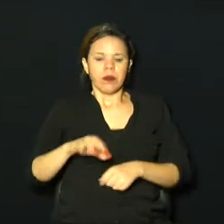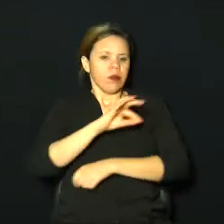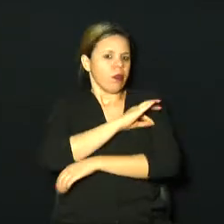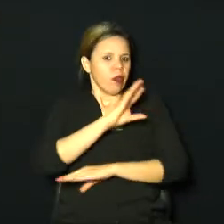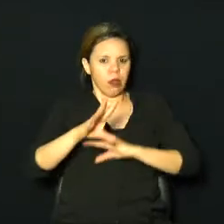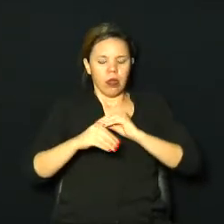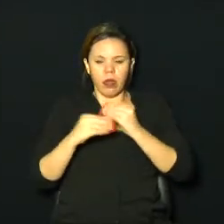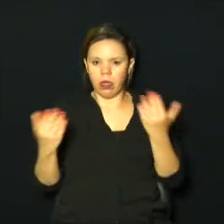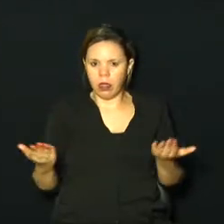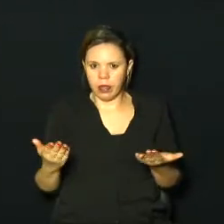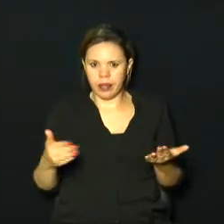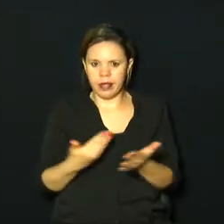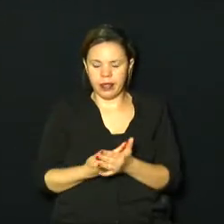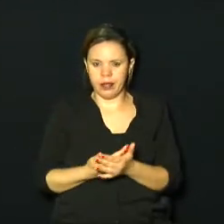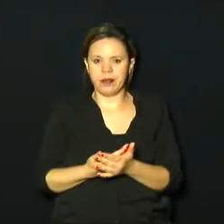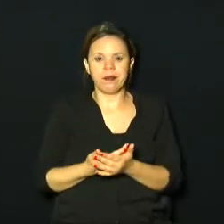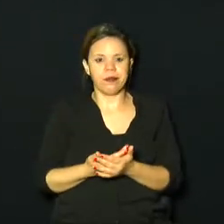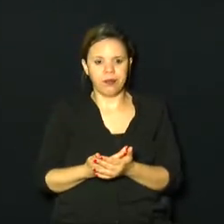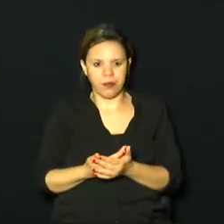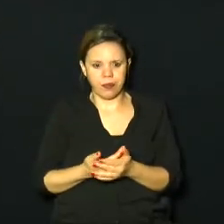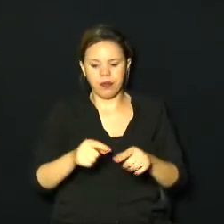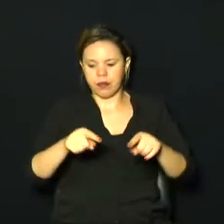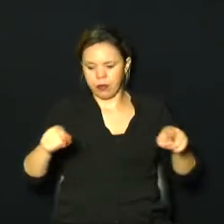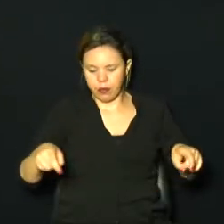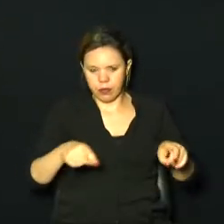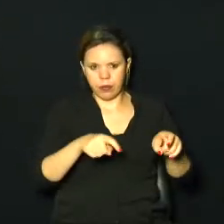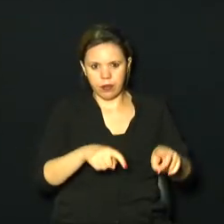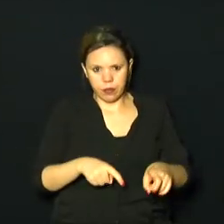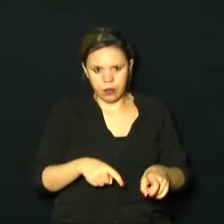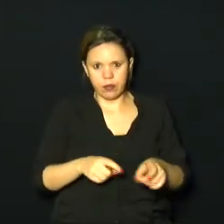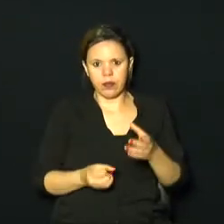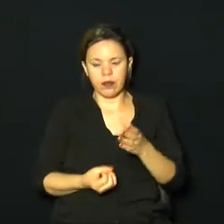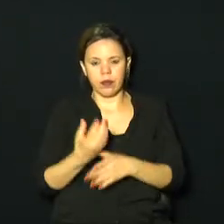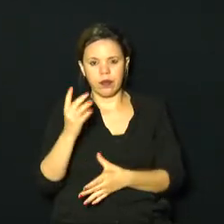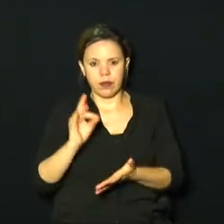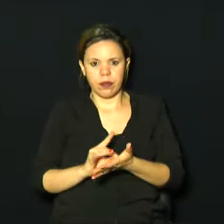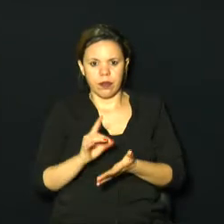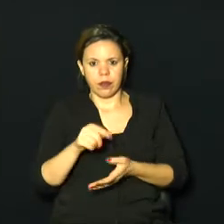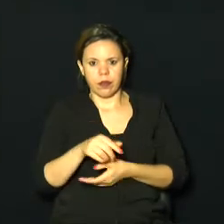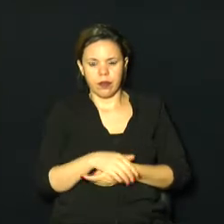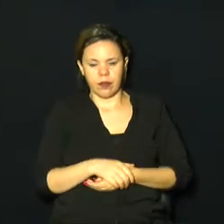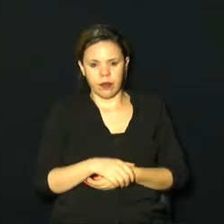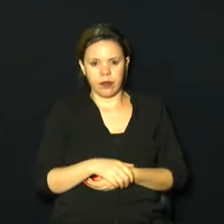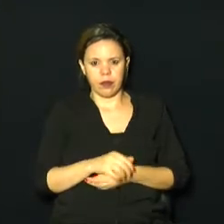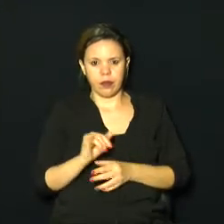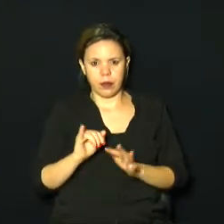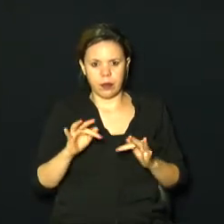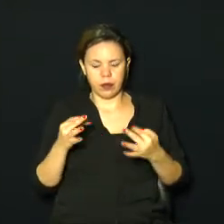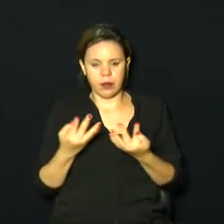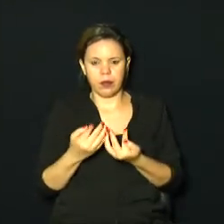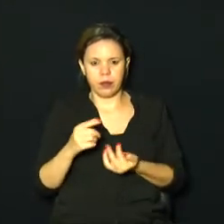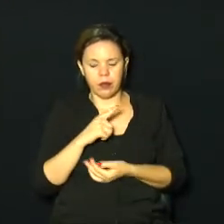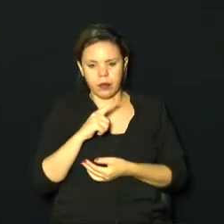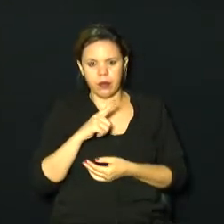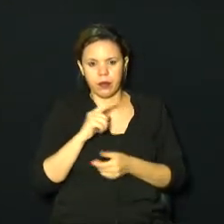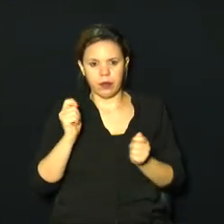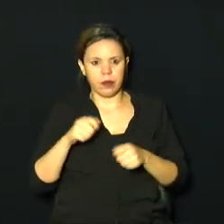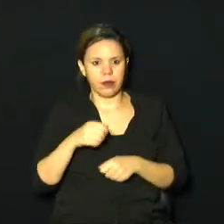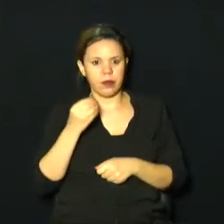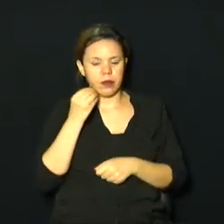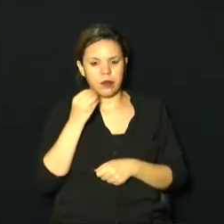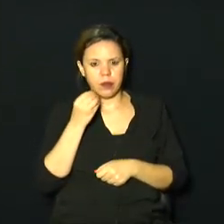pode desenvolver e diz que vai, o loteamento vai se realizar ali do lado, ela reafirma isso. Se as famílias vão ter a possibilidade